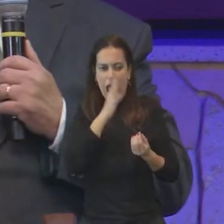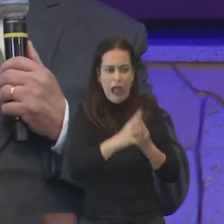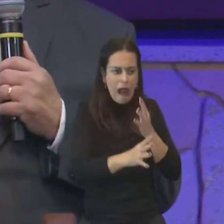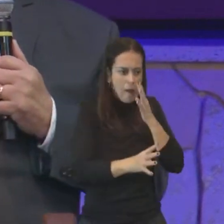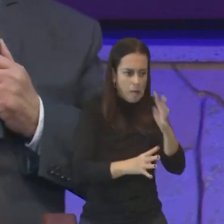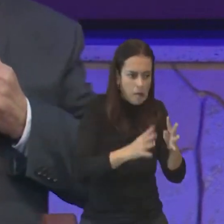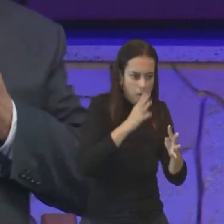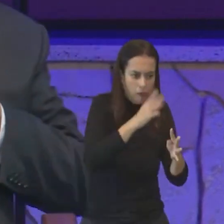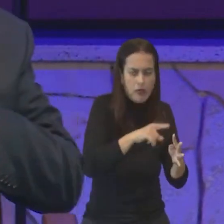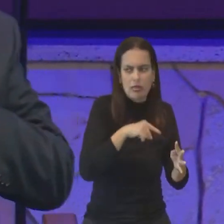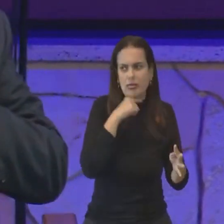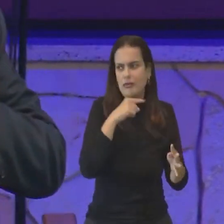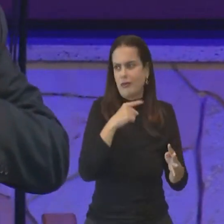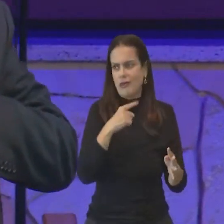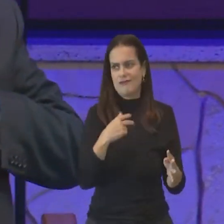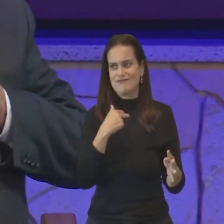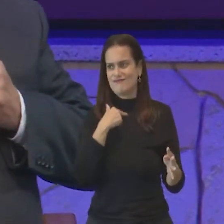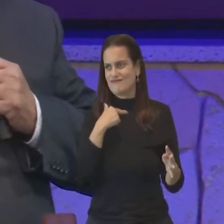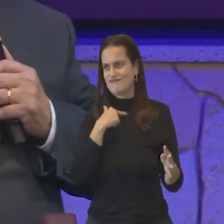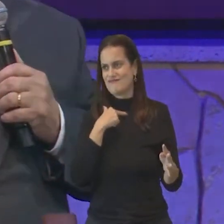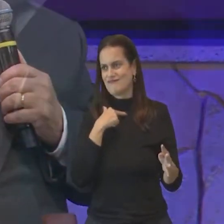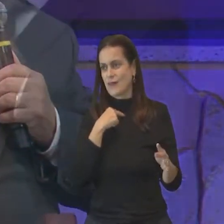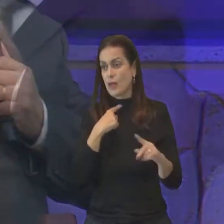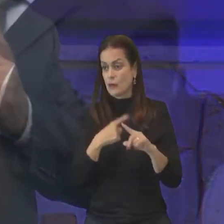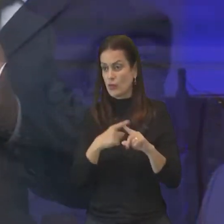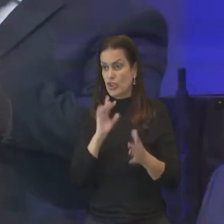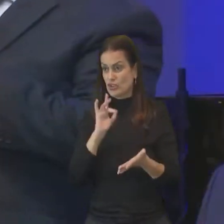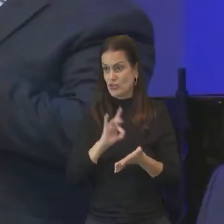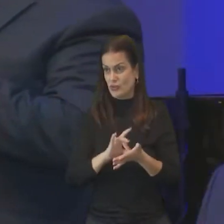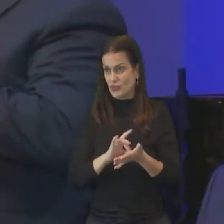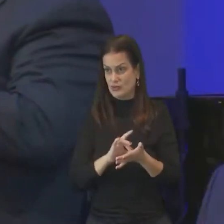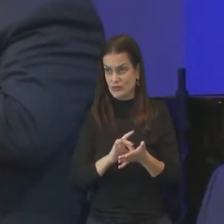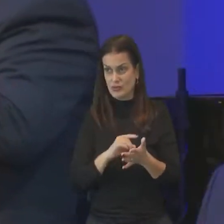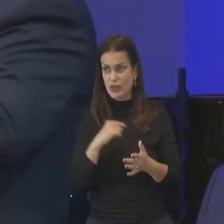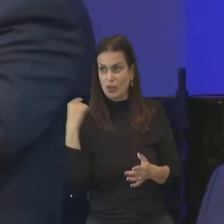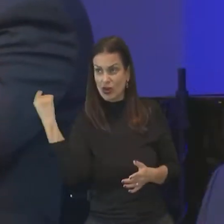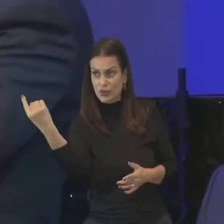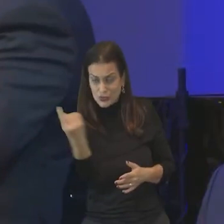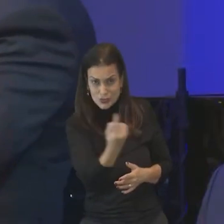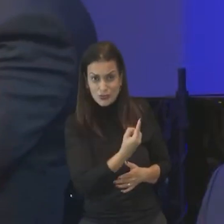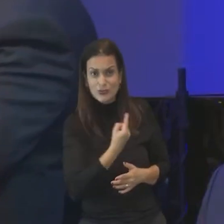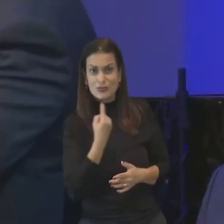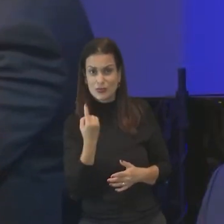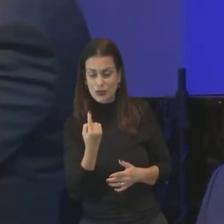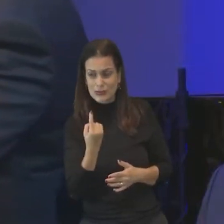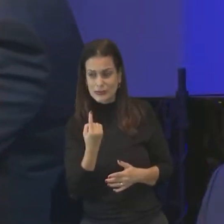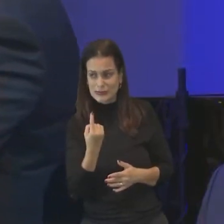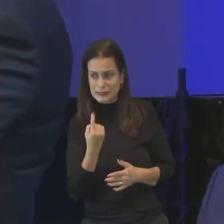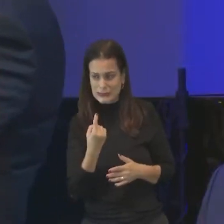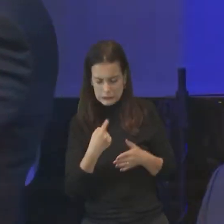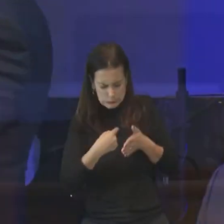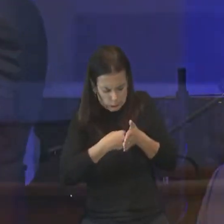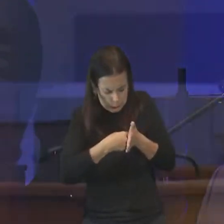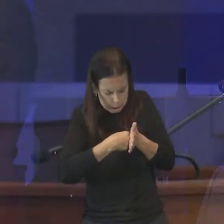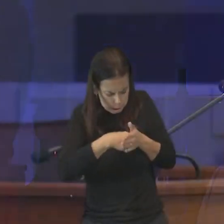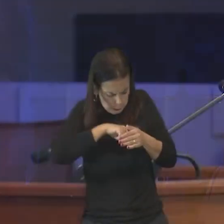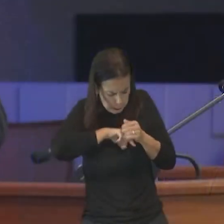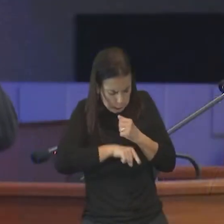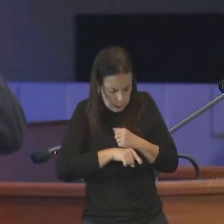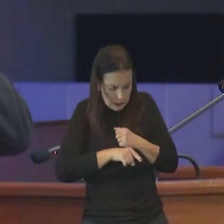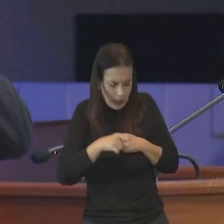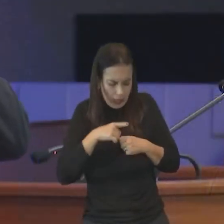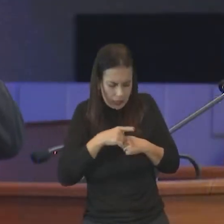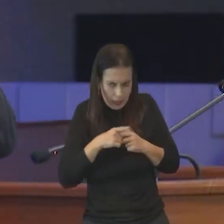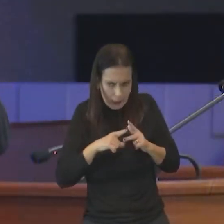em ninguém, porque certamente muitos de nós aqui, quando olhamos para dentro de nós, há muitas coisas